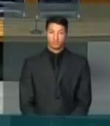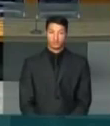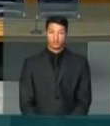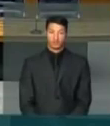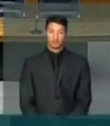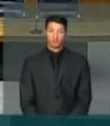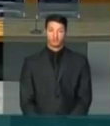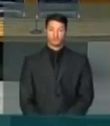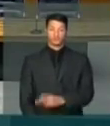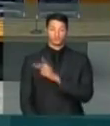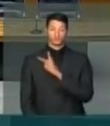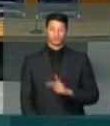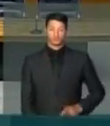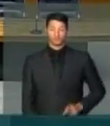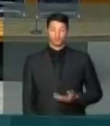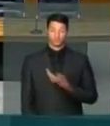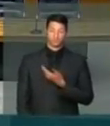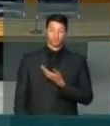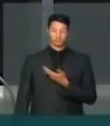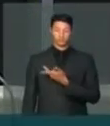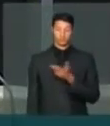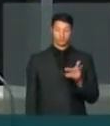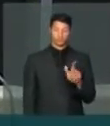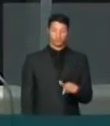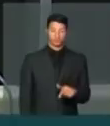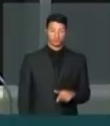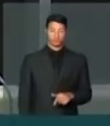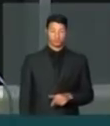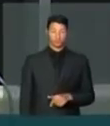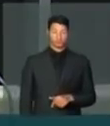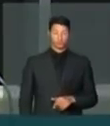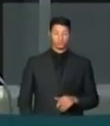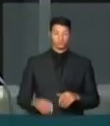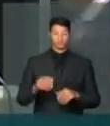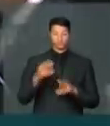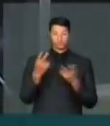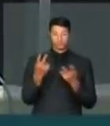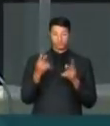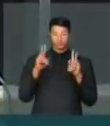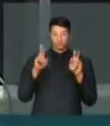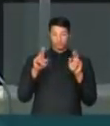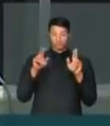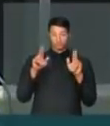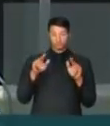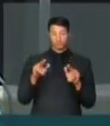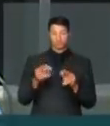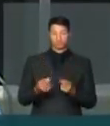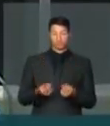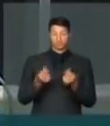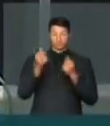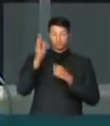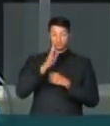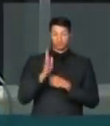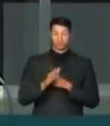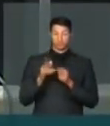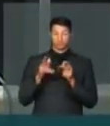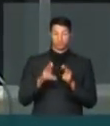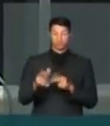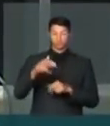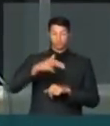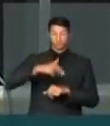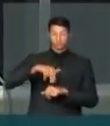Senhor presidente, colegas parlamentares, abordo dois temas caros aos brasileiros como